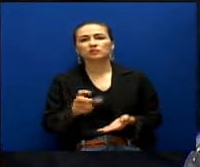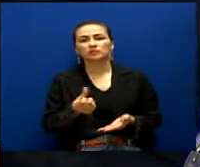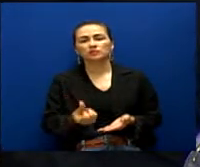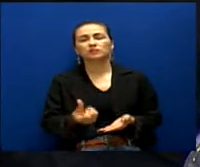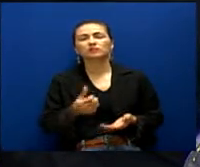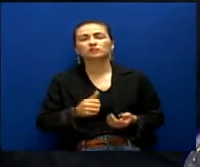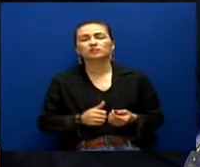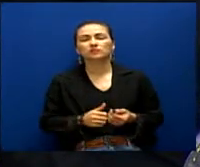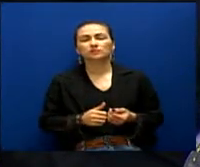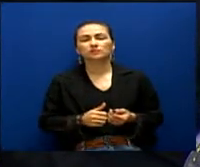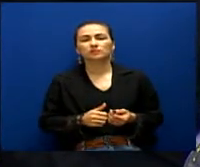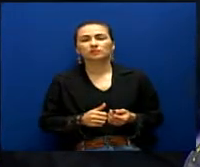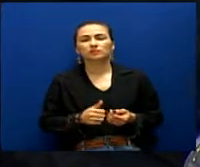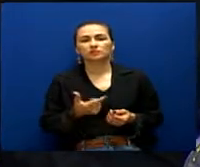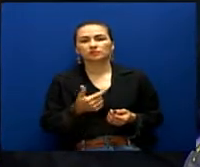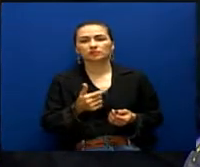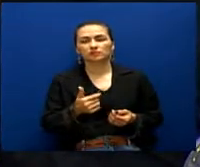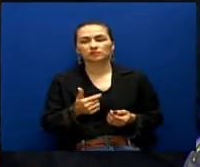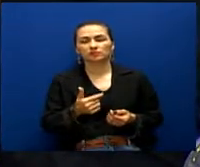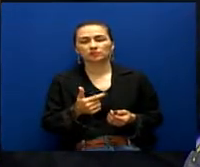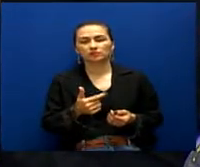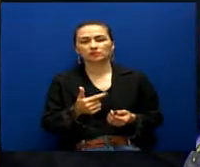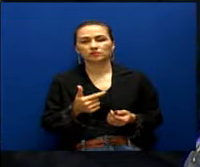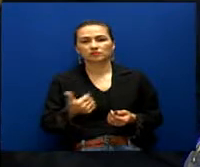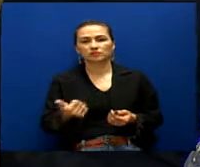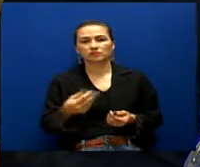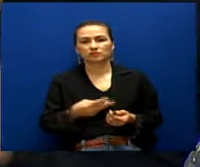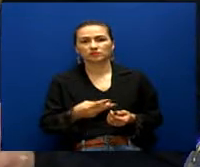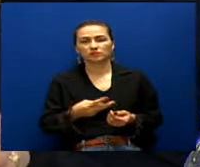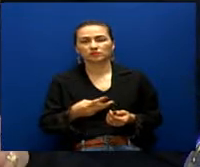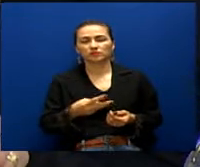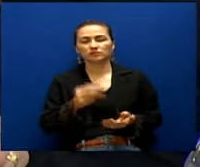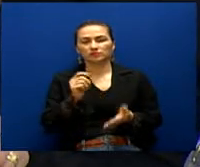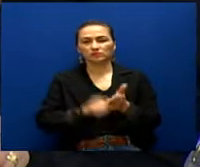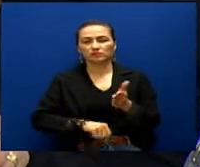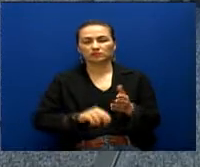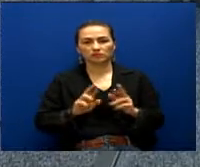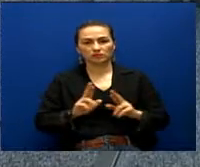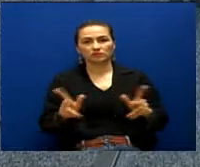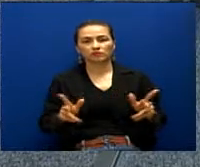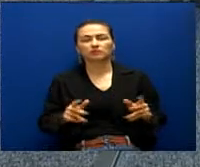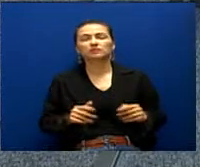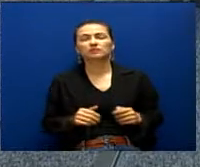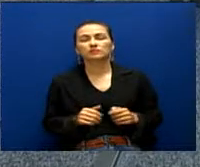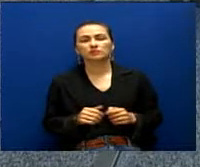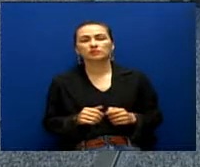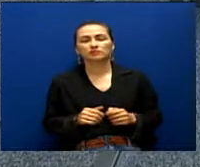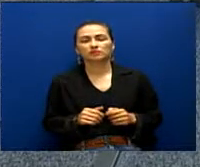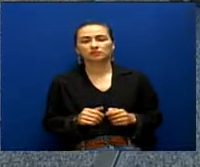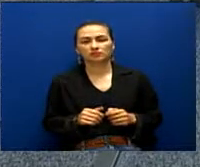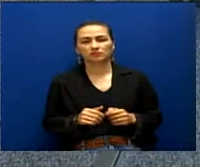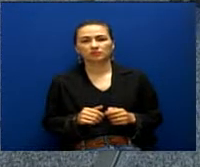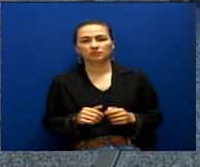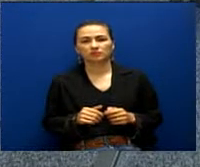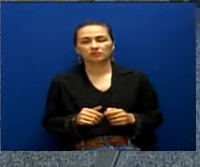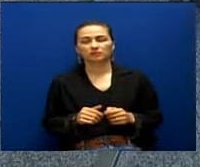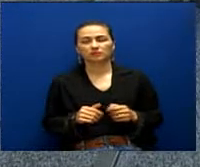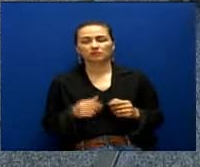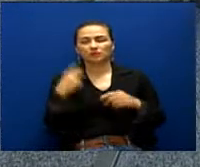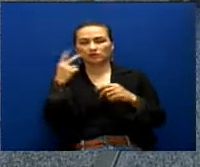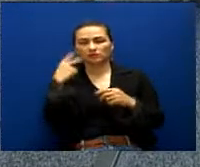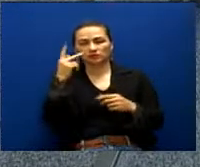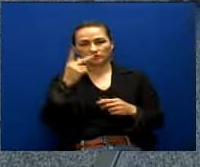12 e a 13, eles mudaram o parecer da emenda. Não, mas eles mudaram o parecer. É isso que ele estava falando. O